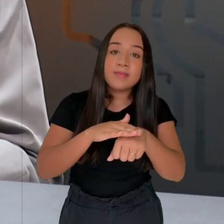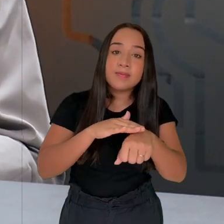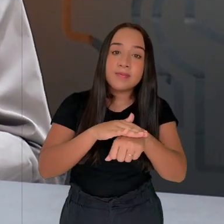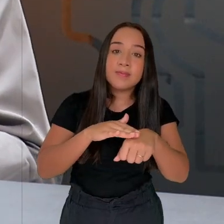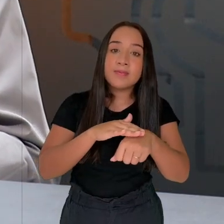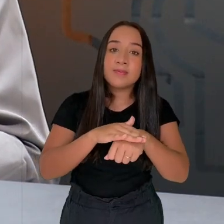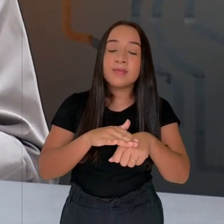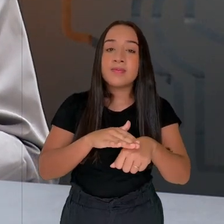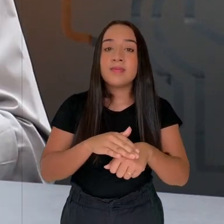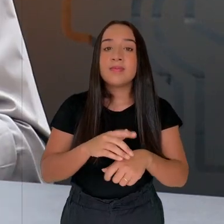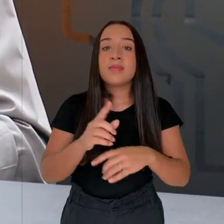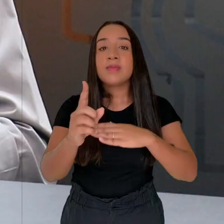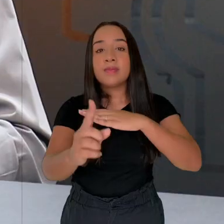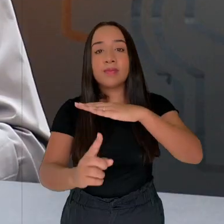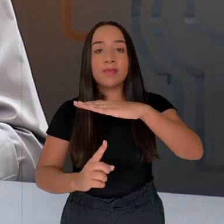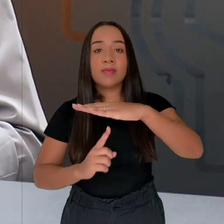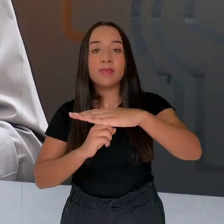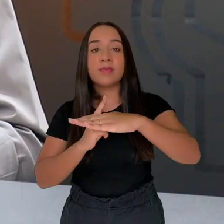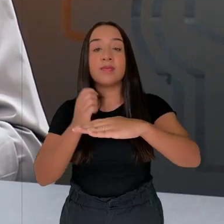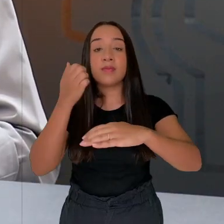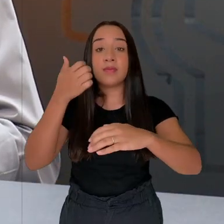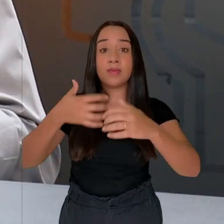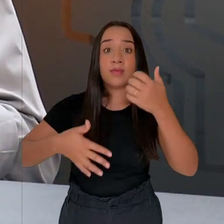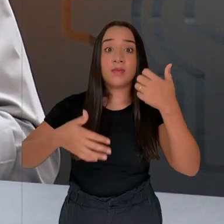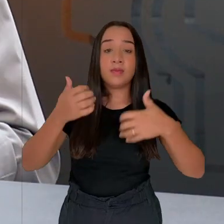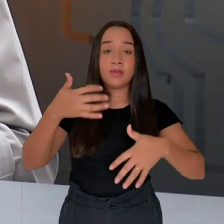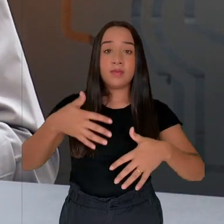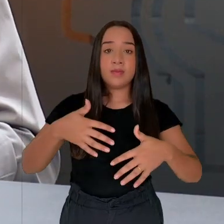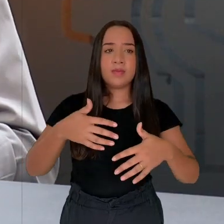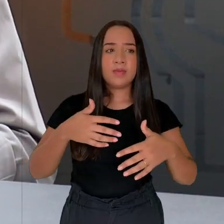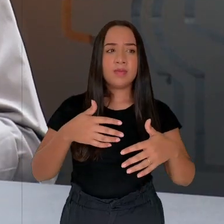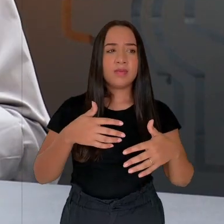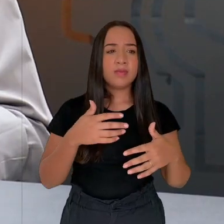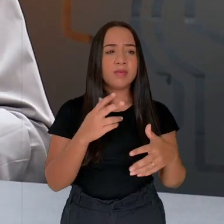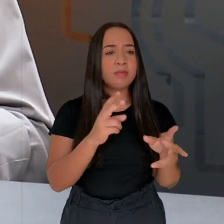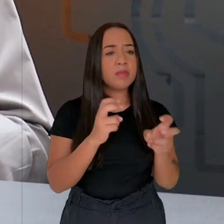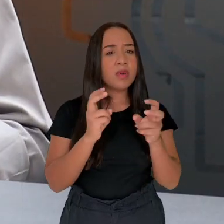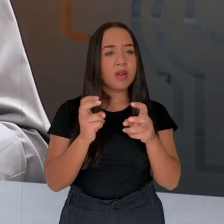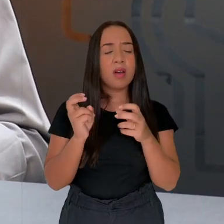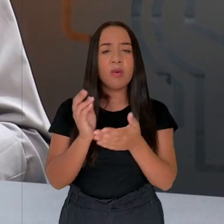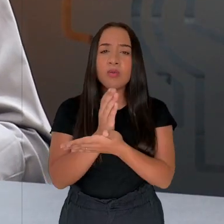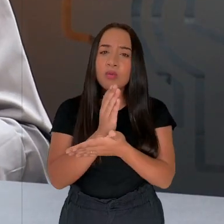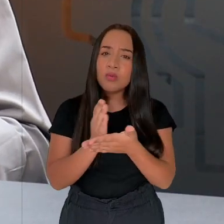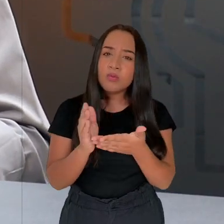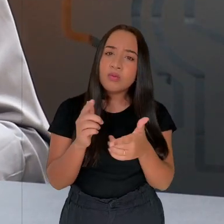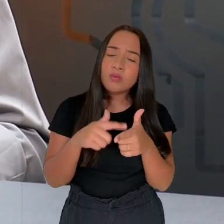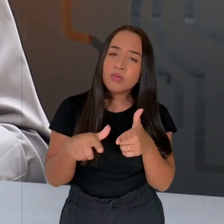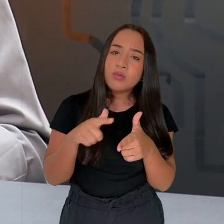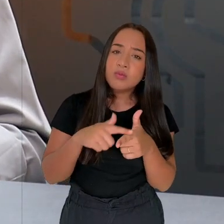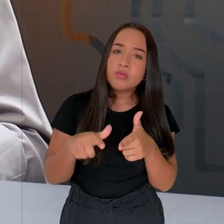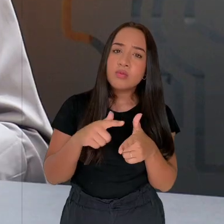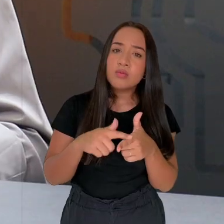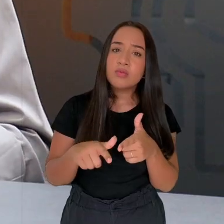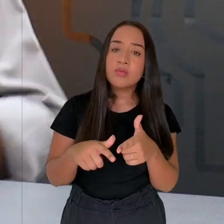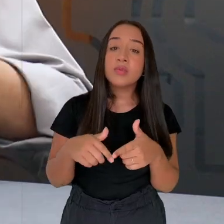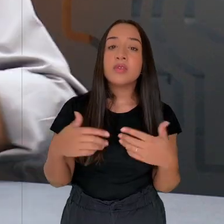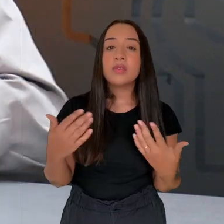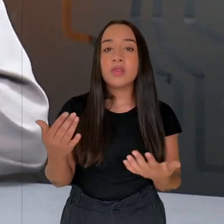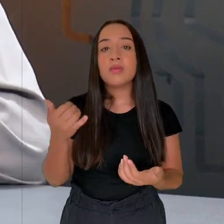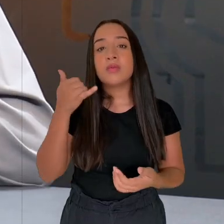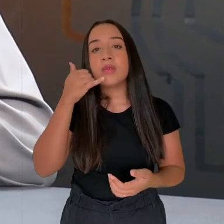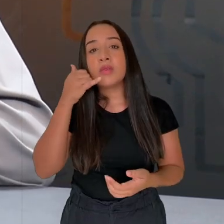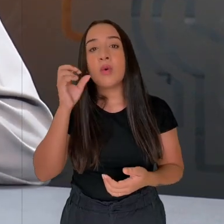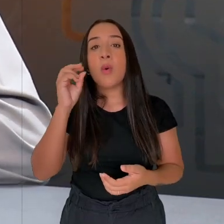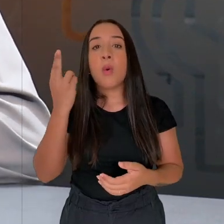com a isolação ok? O cabo de sinal está ok? A leitura de sinal está coerente? Por